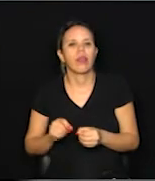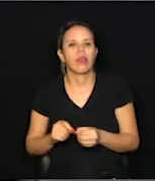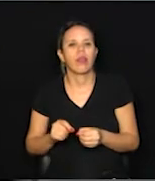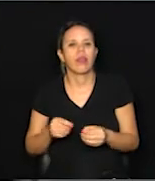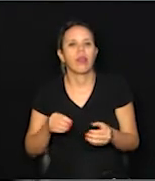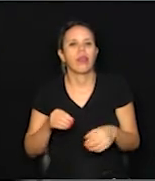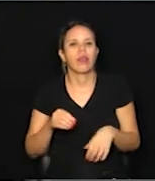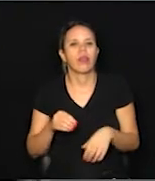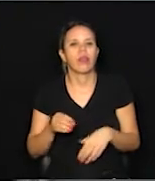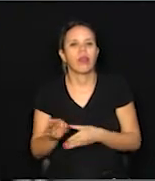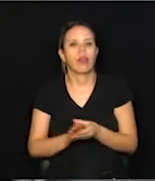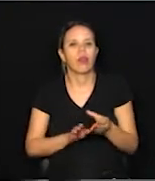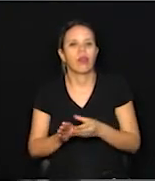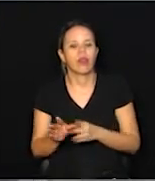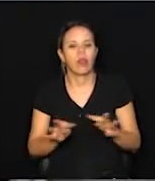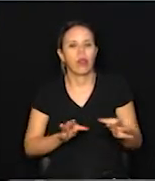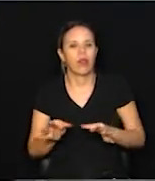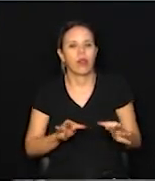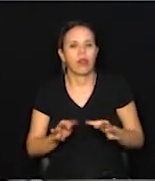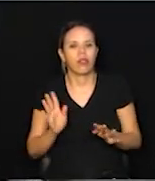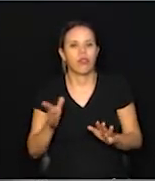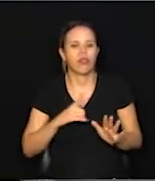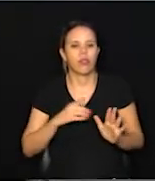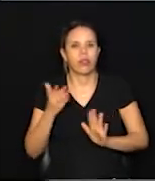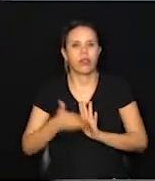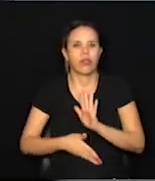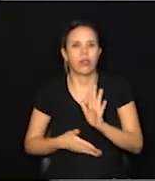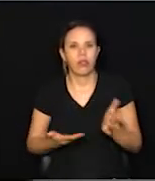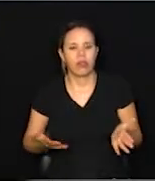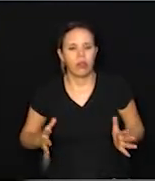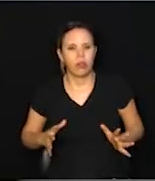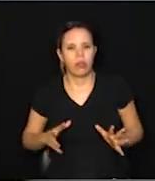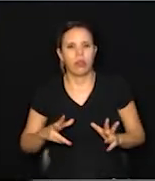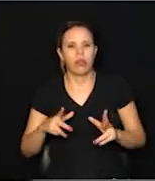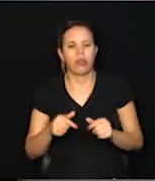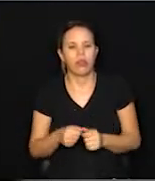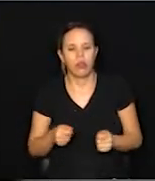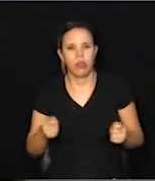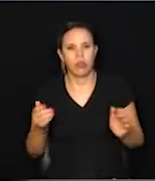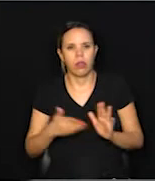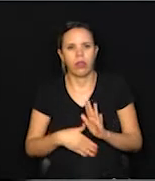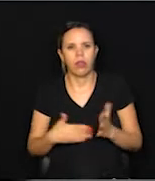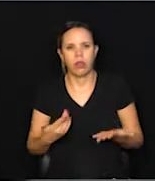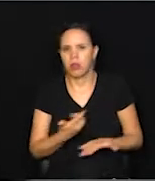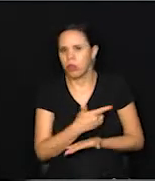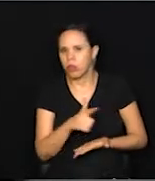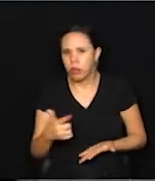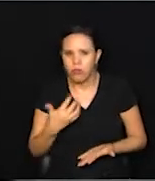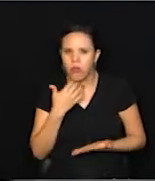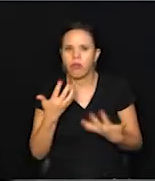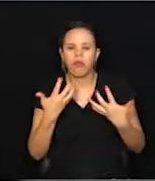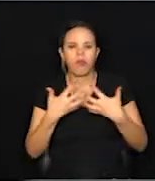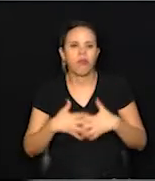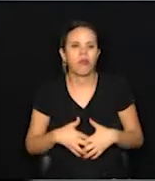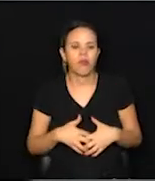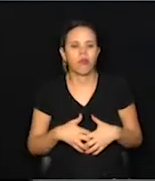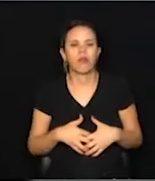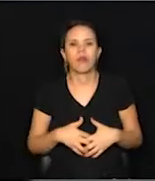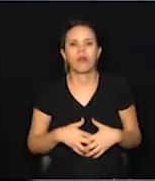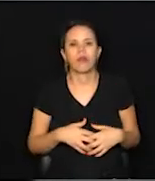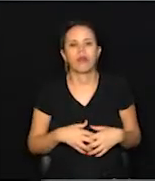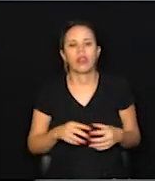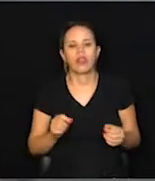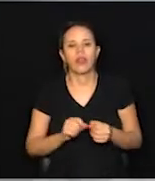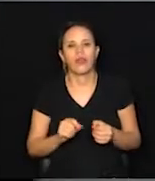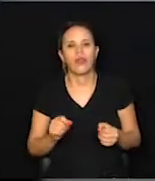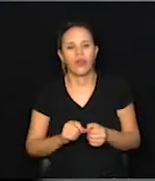recomendações de tratamento que já tem comprovação, né? Já tem aí todas as comprovações de que não funcionam e mais que isso, que tem feito